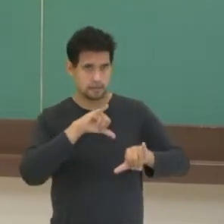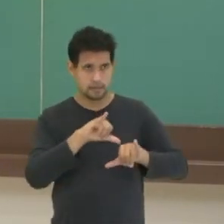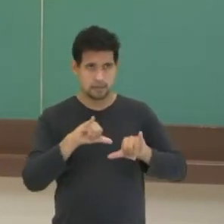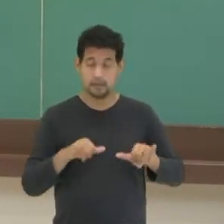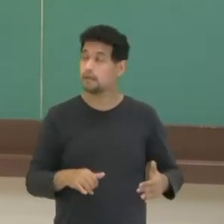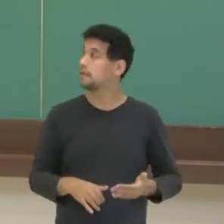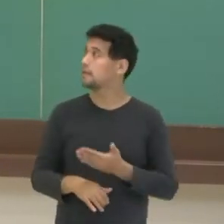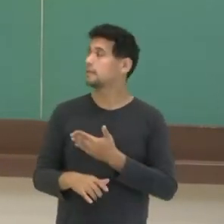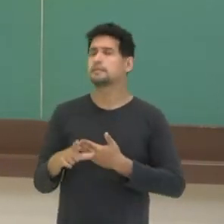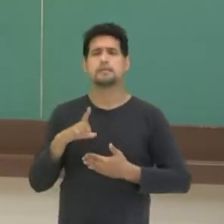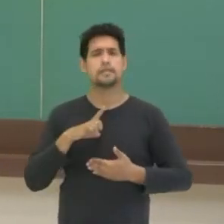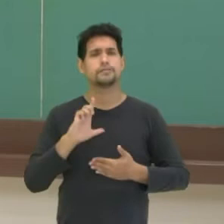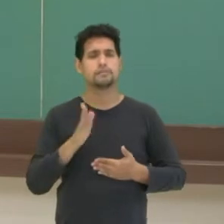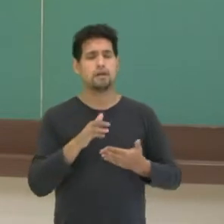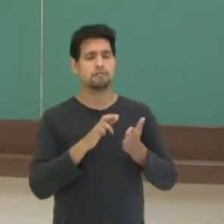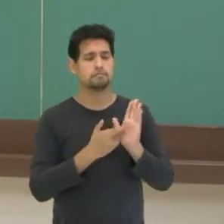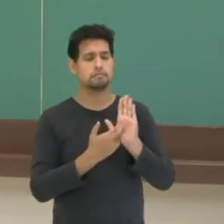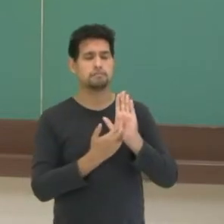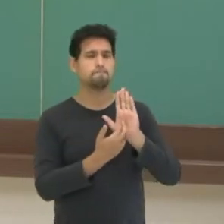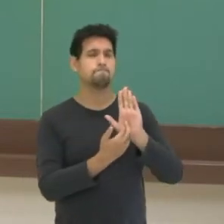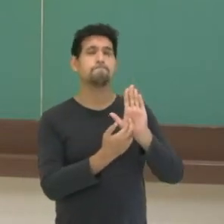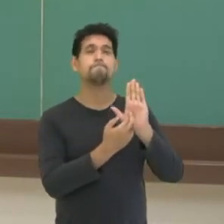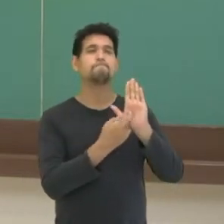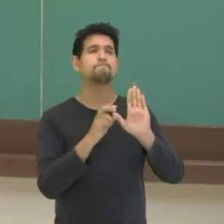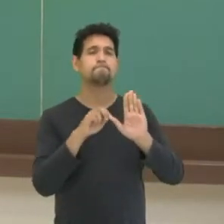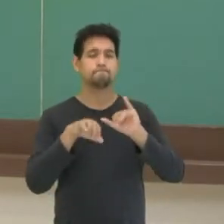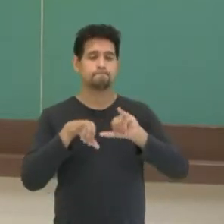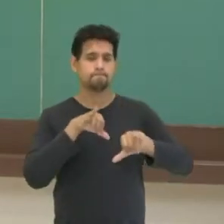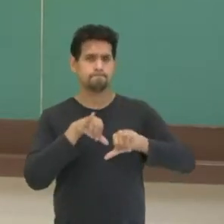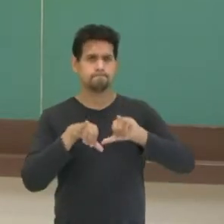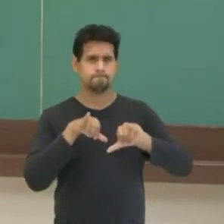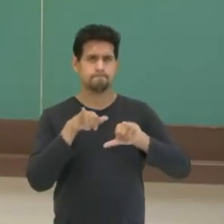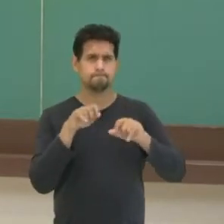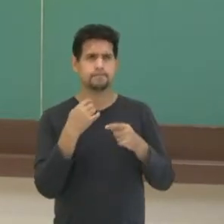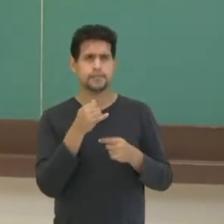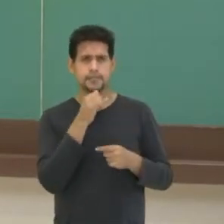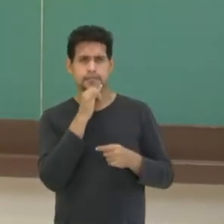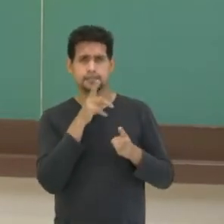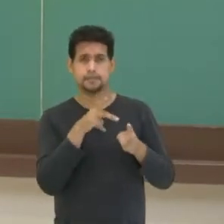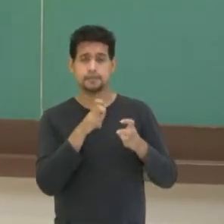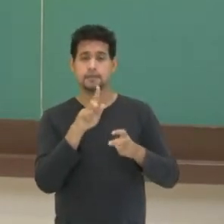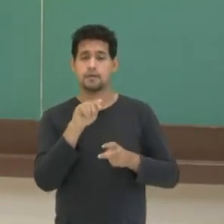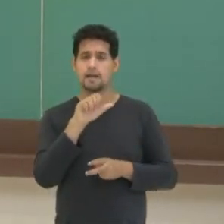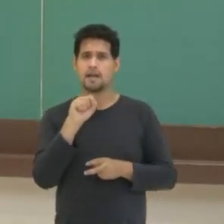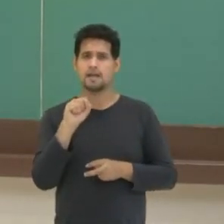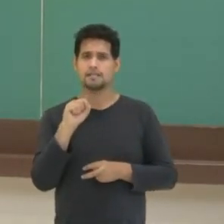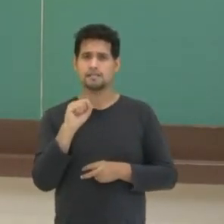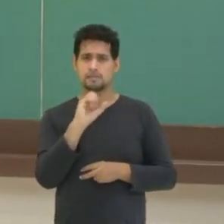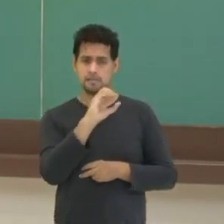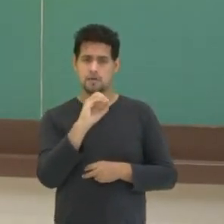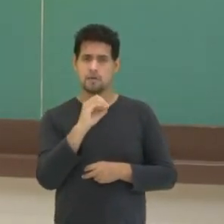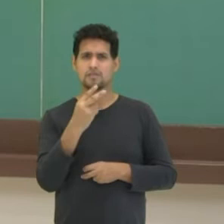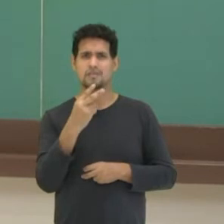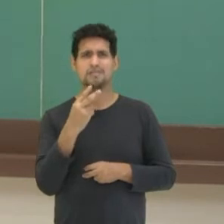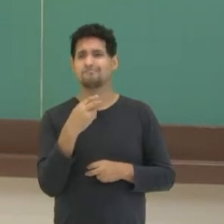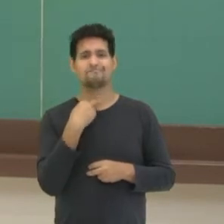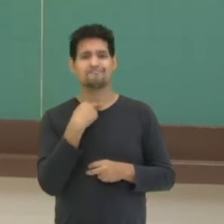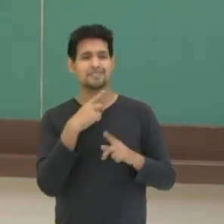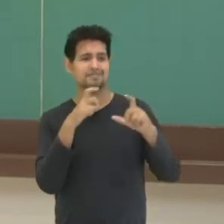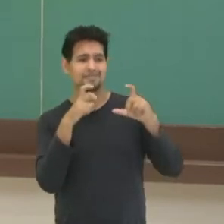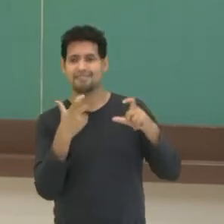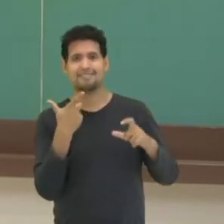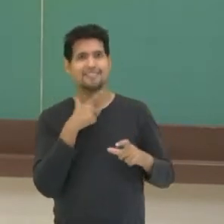temos representações das substâncias. Observe, o gás carbônico não tem como nós